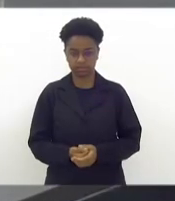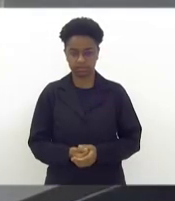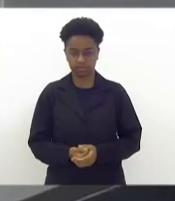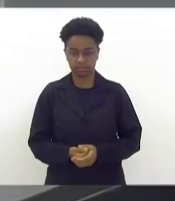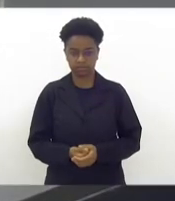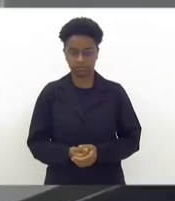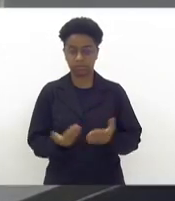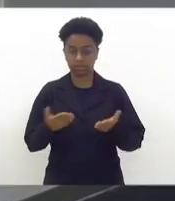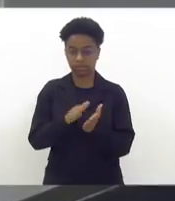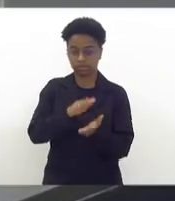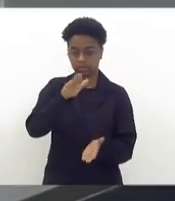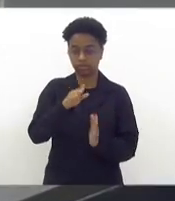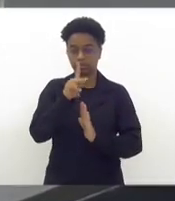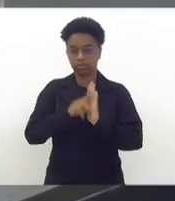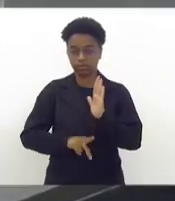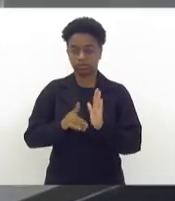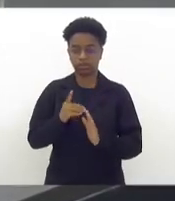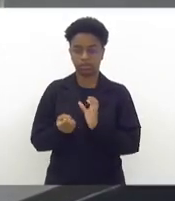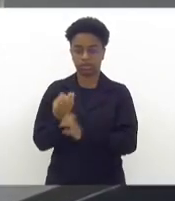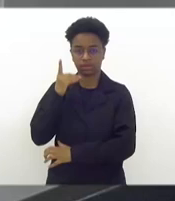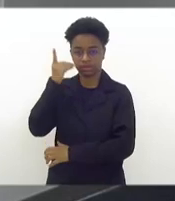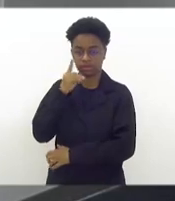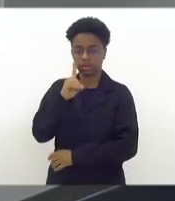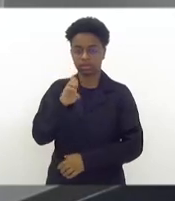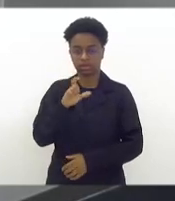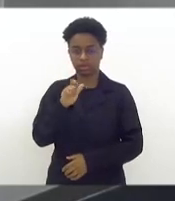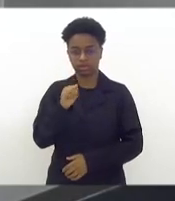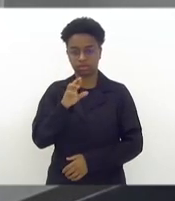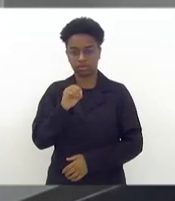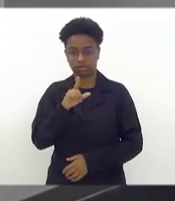Agora o bloco de projetos de relatoria, deputado Guilherme Delaroli, 14 da pauta,